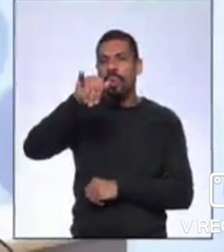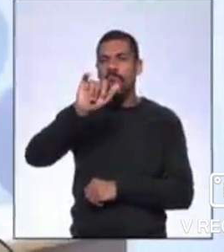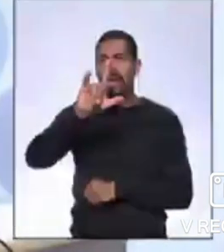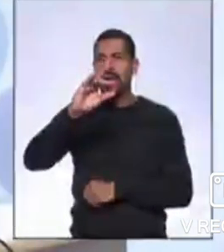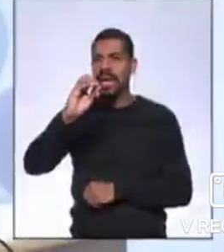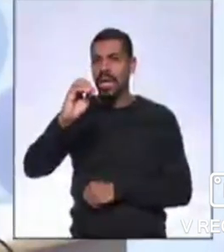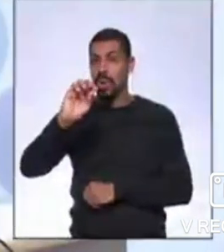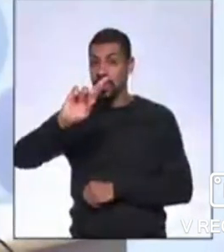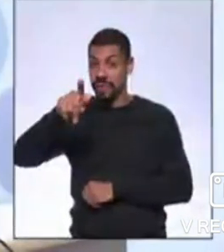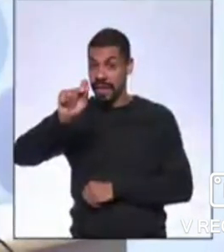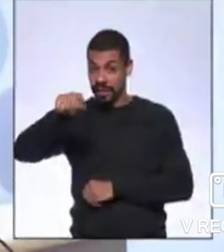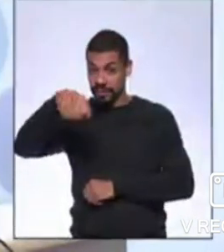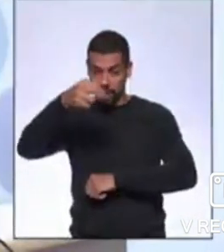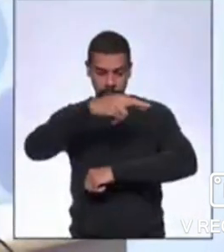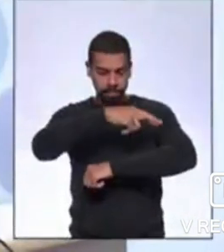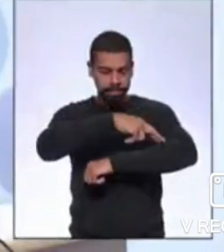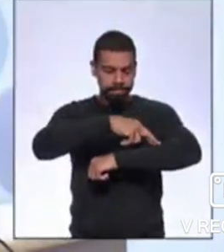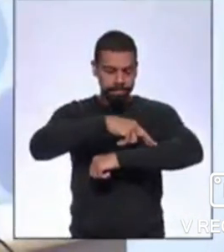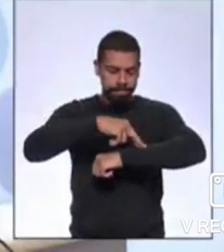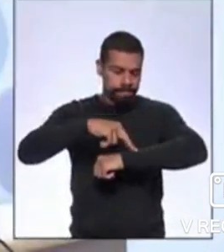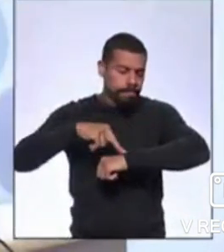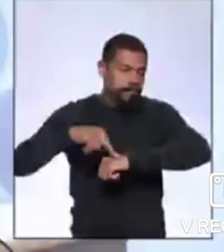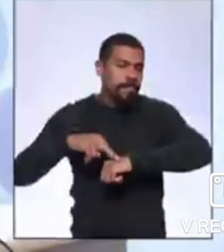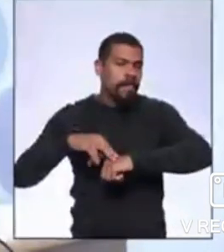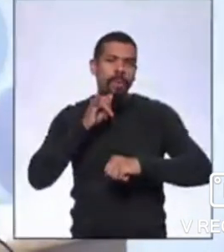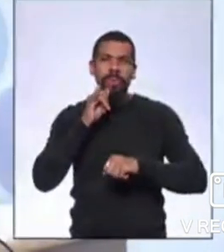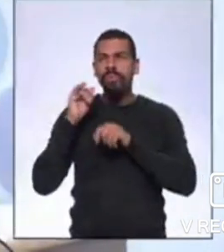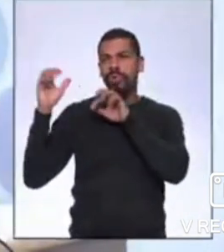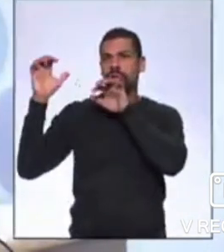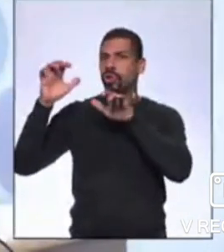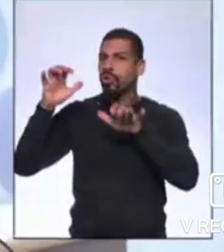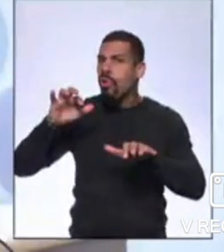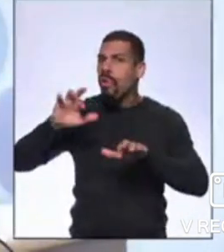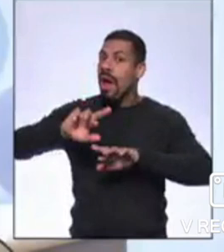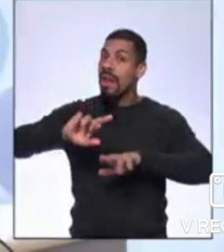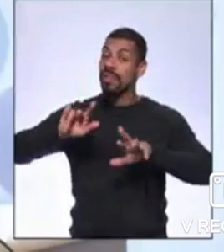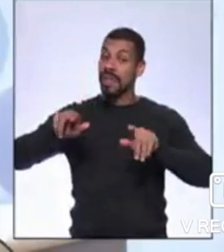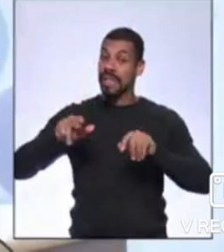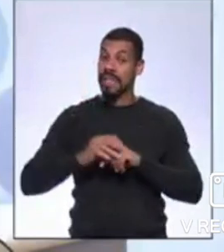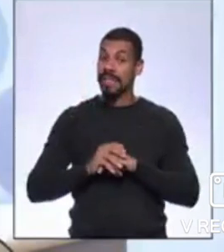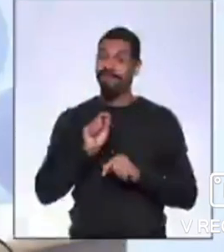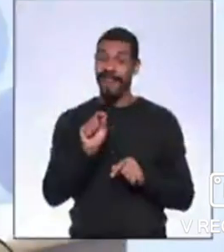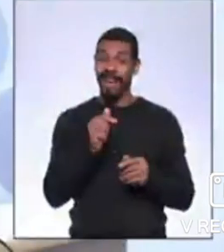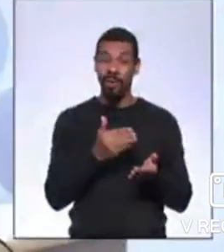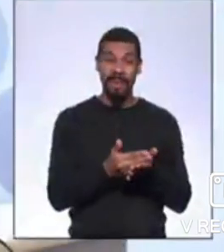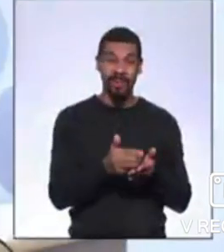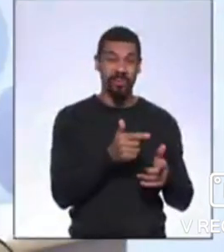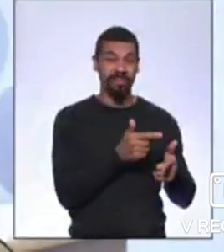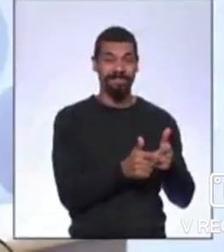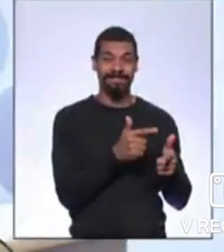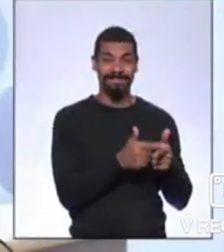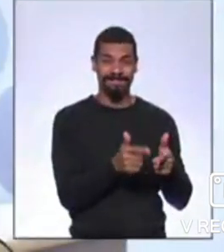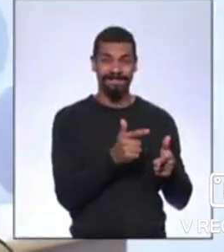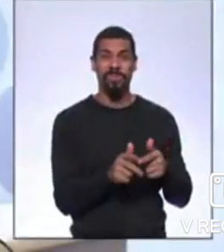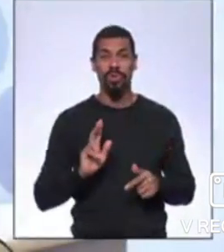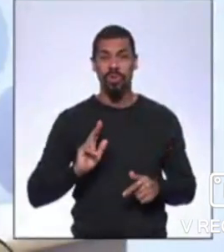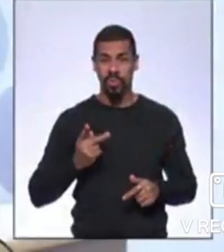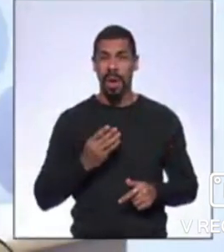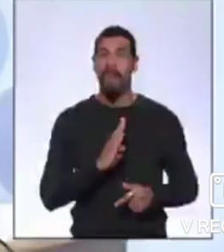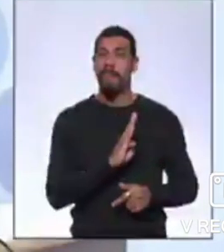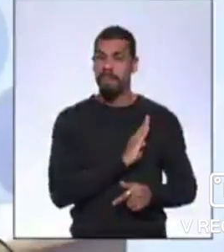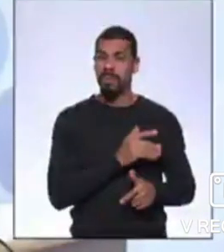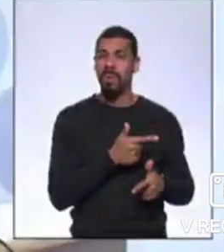ciclos regulares, né? Das chuvas. Então, logo eles começaram a ter problemas, né? Os hebreus começaram a ter problemas